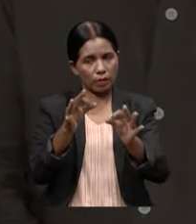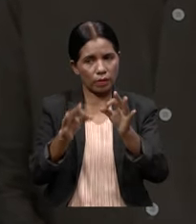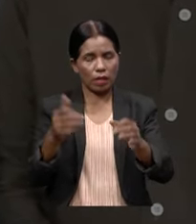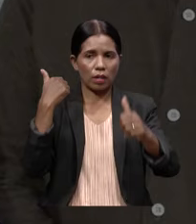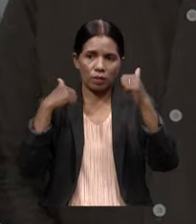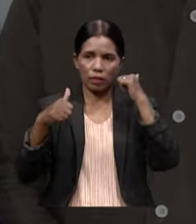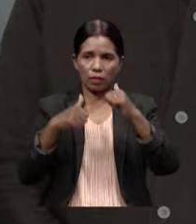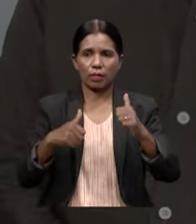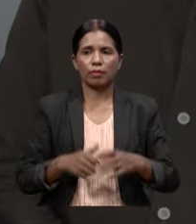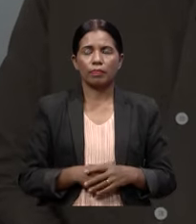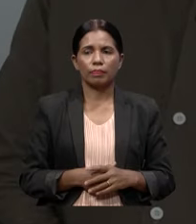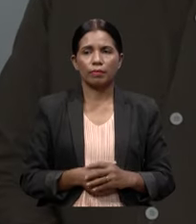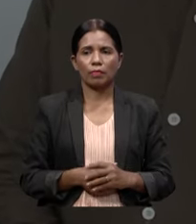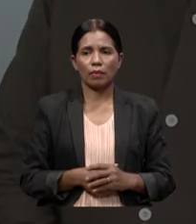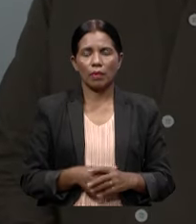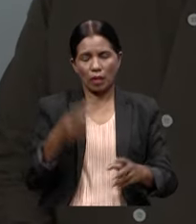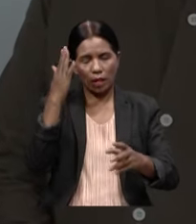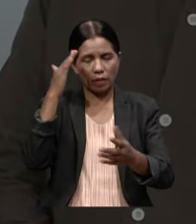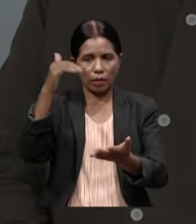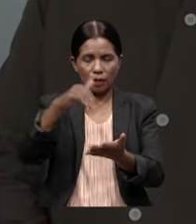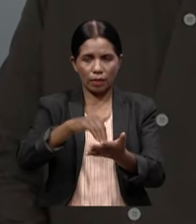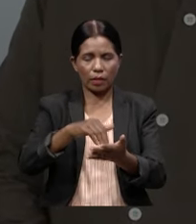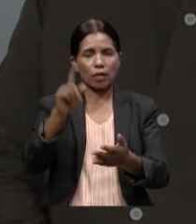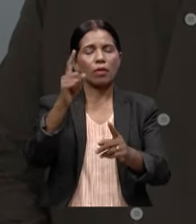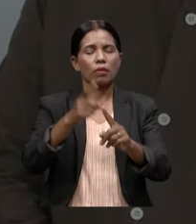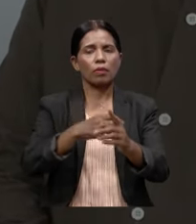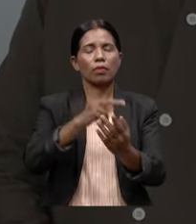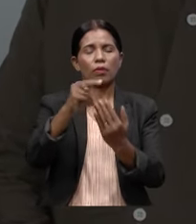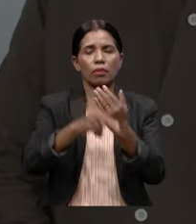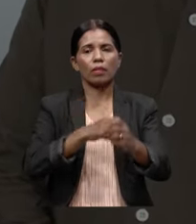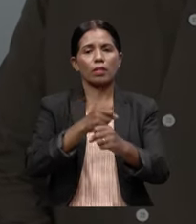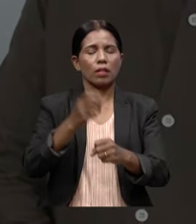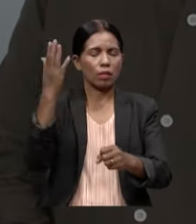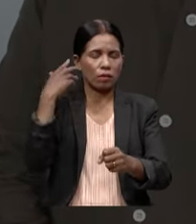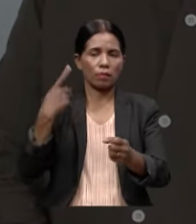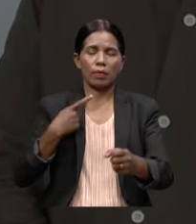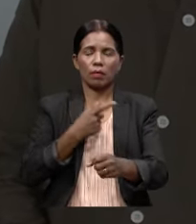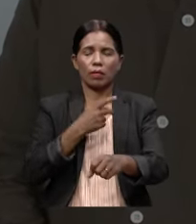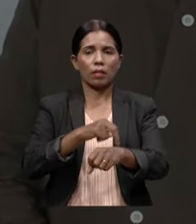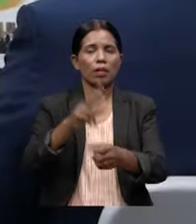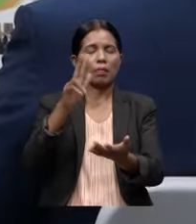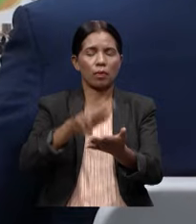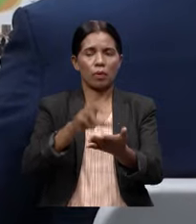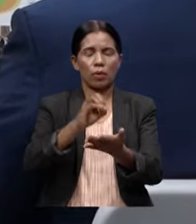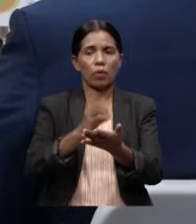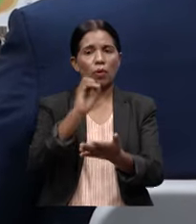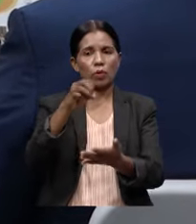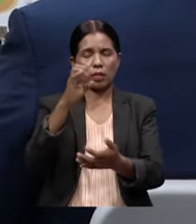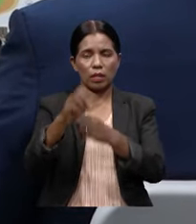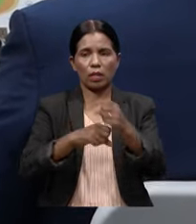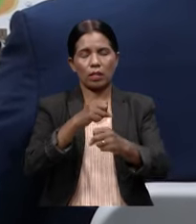atividade sirenera normal. Relembra Falicata e a fula novembro Tinancouto, Parlamento Nacional, aprova Orçamento Geral do Estado Tinarinho